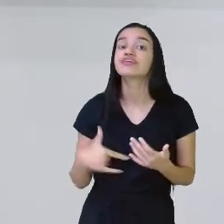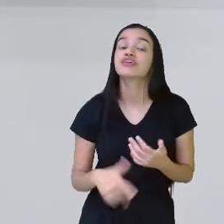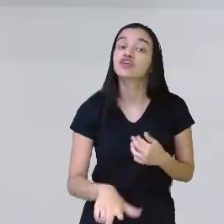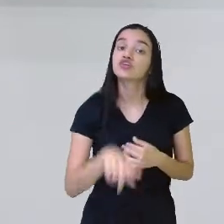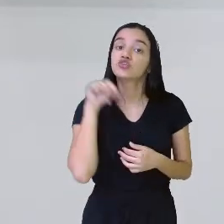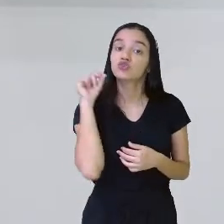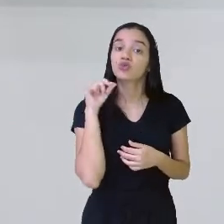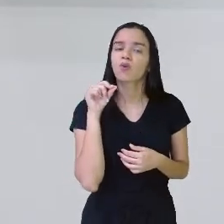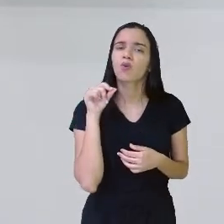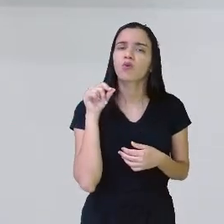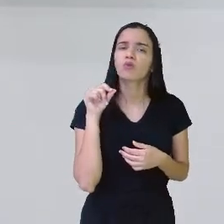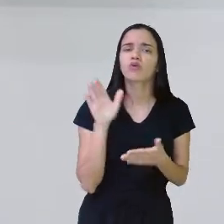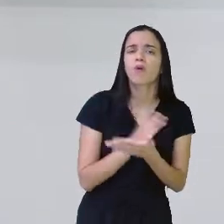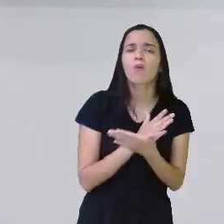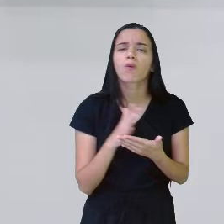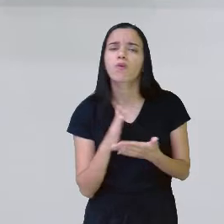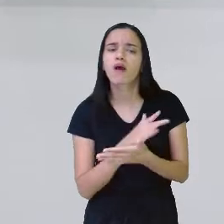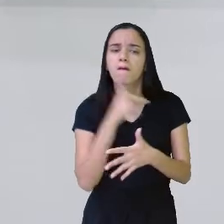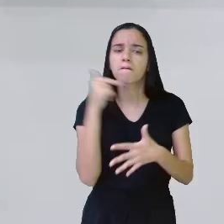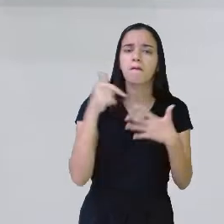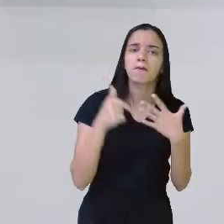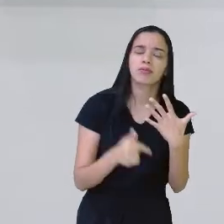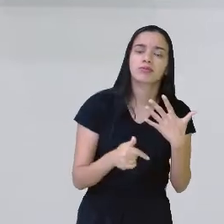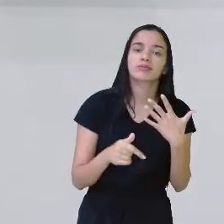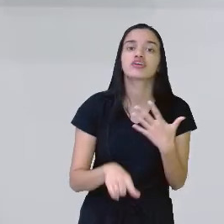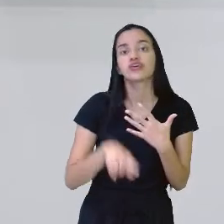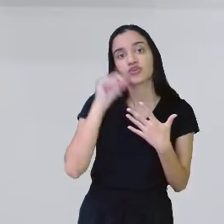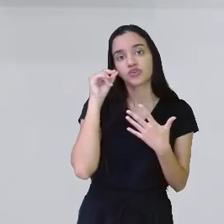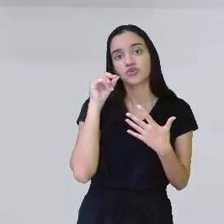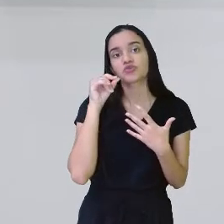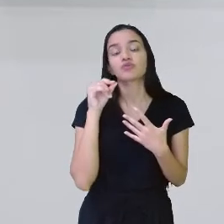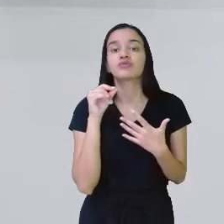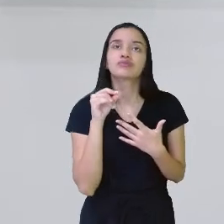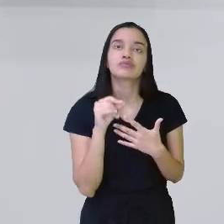Escolham alguns pontos. Escolham